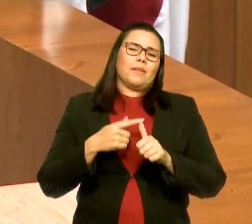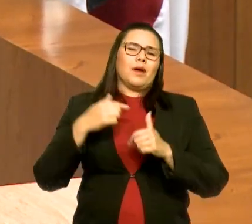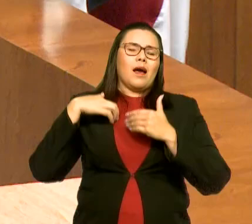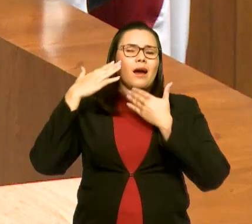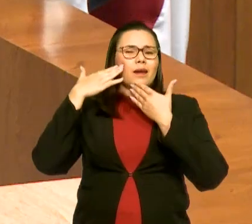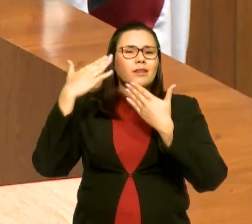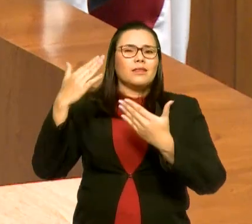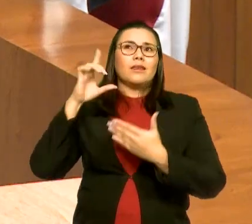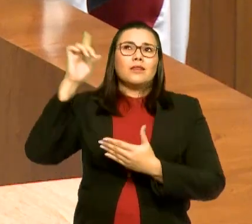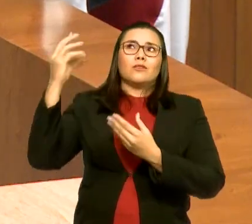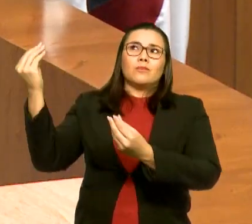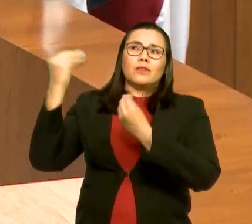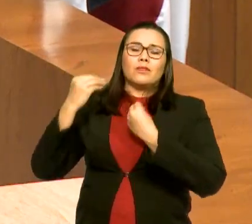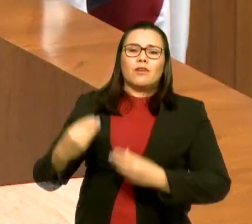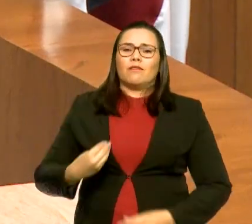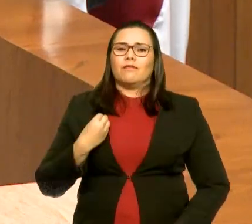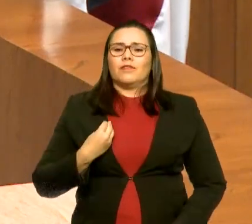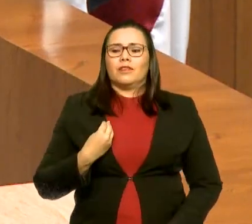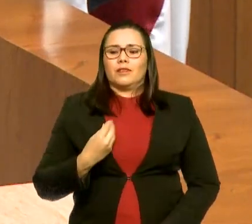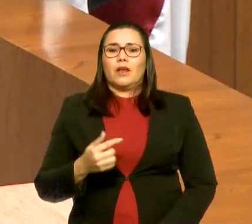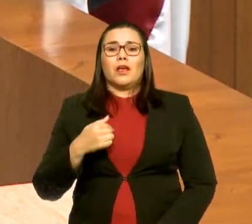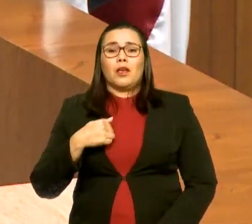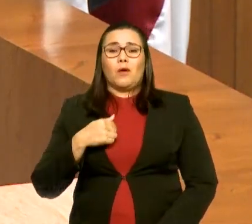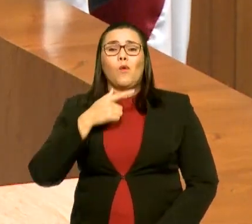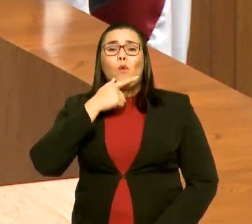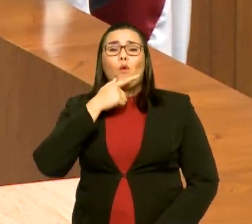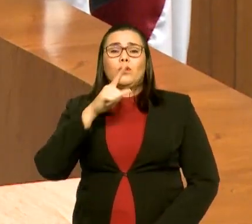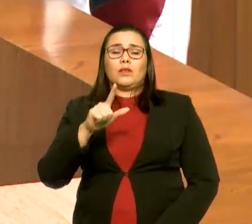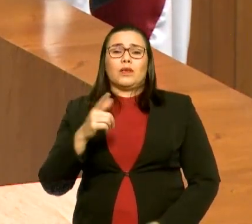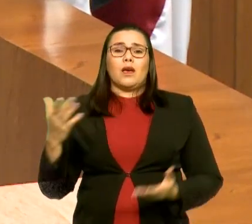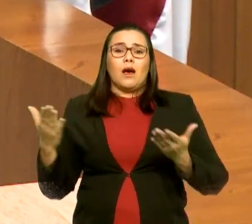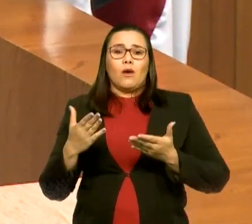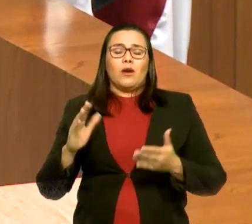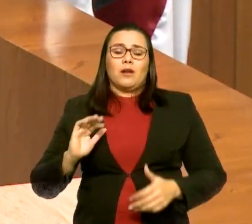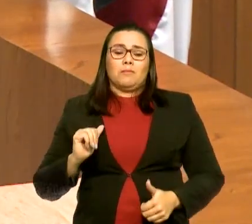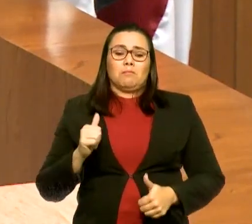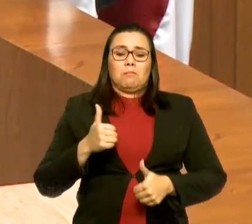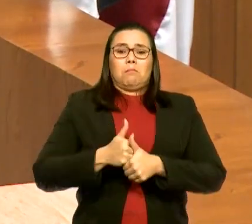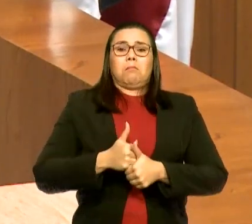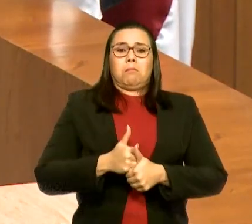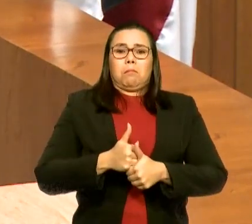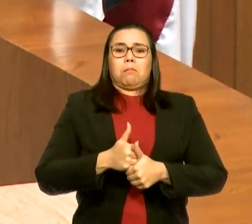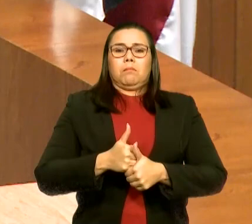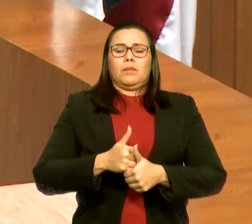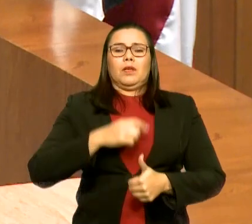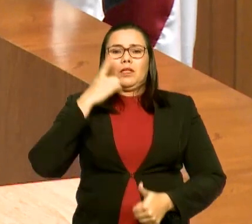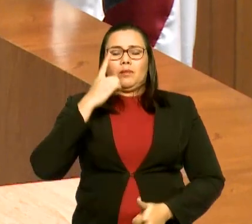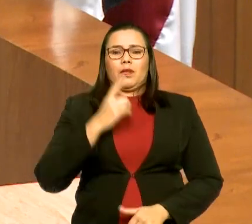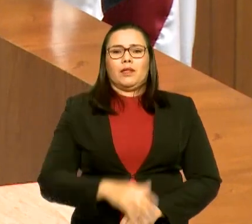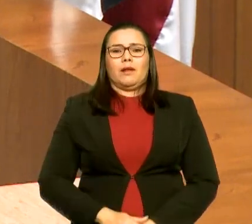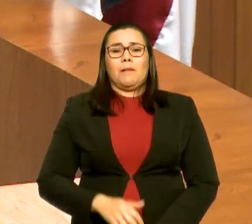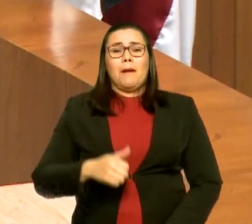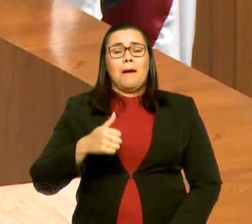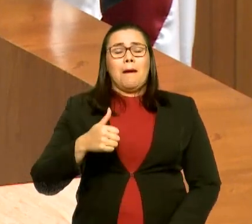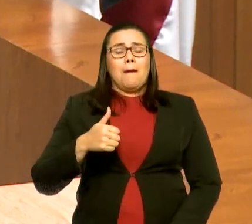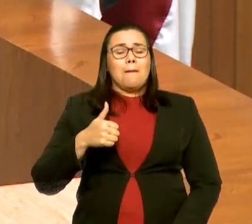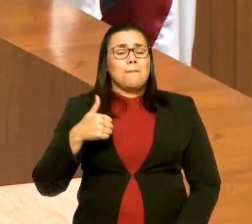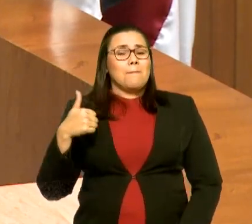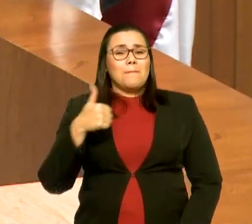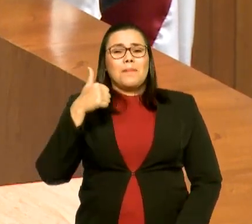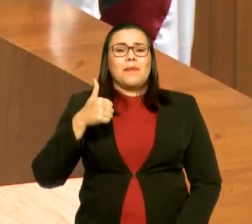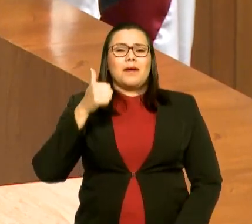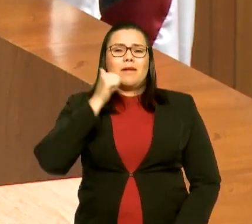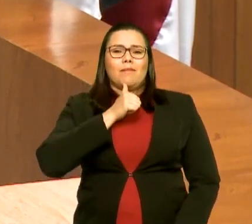pela vida e por permitir ser a primeira mulher barracordense de coração eleita deputada